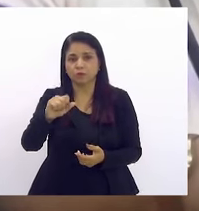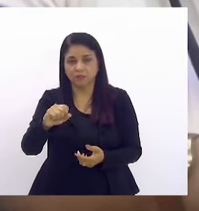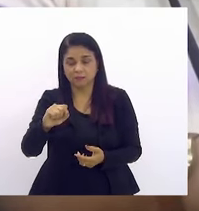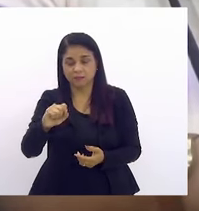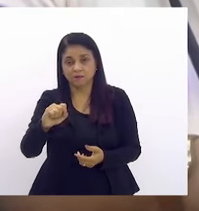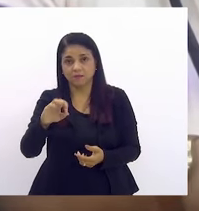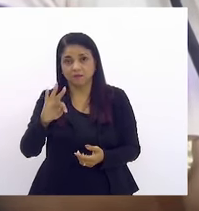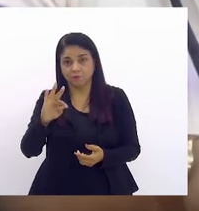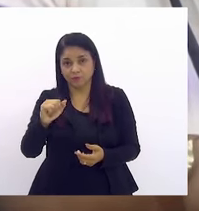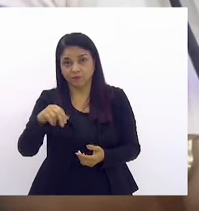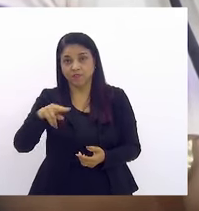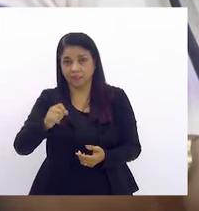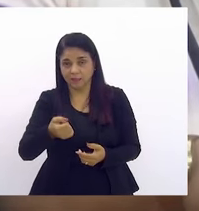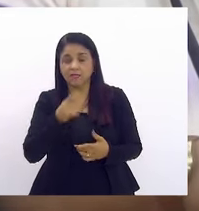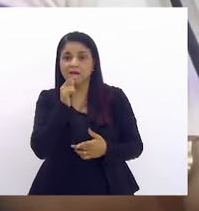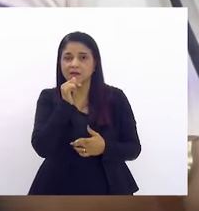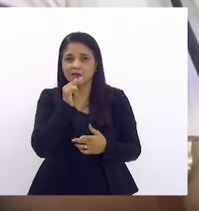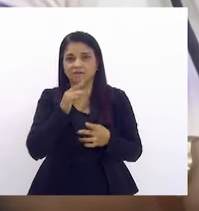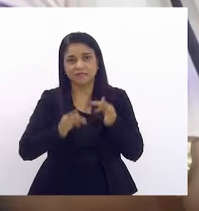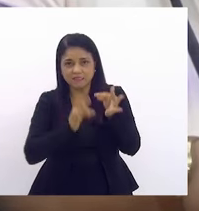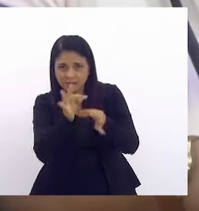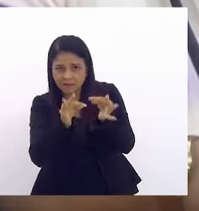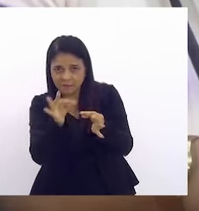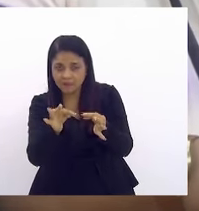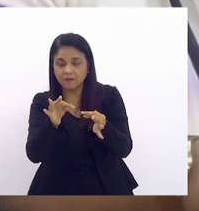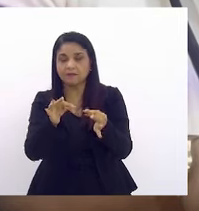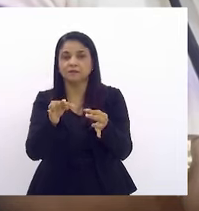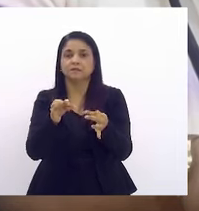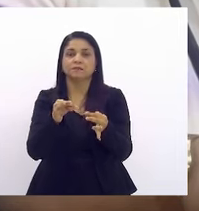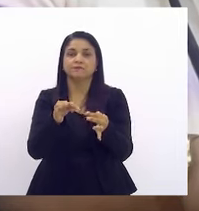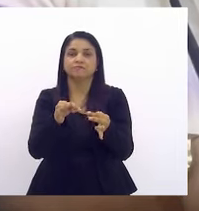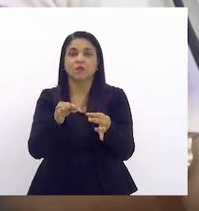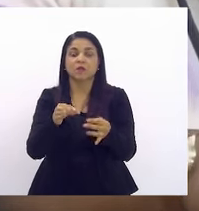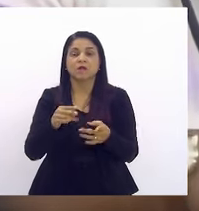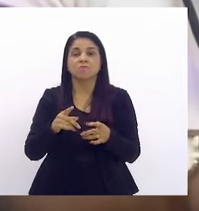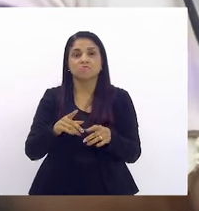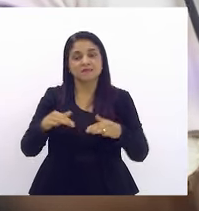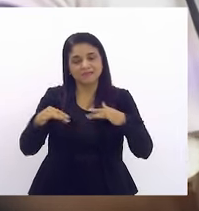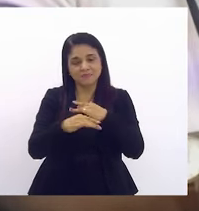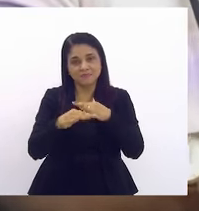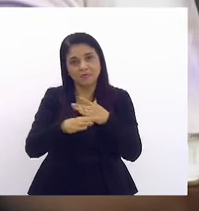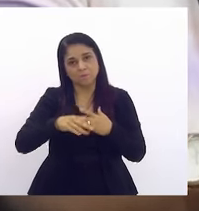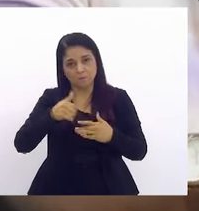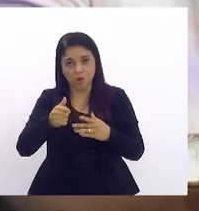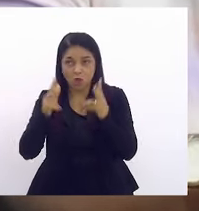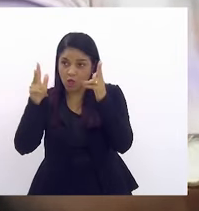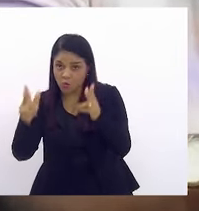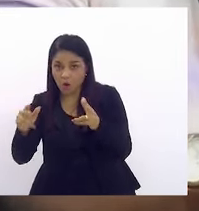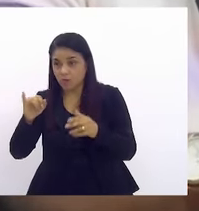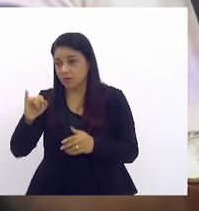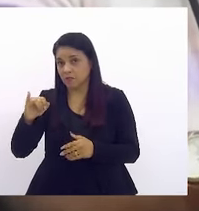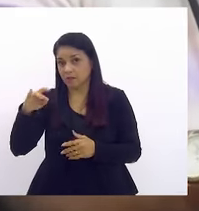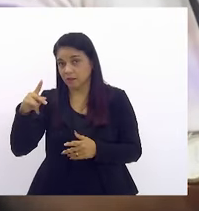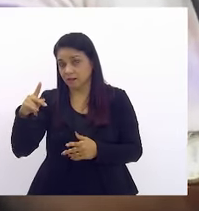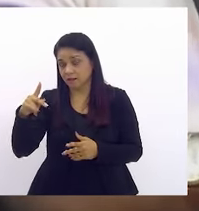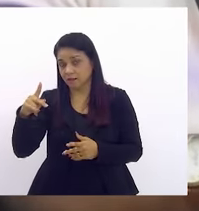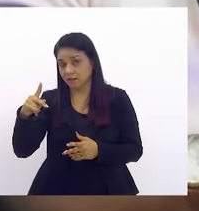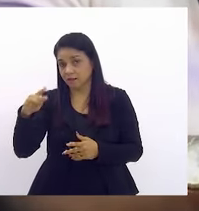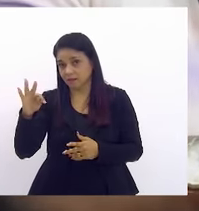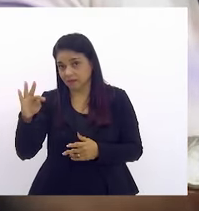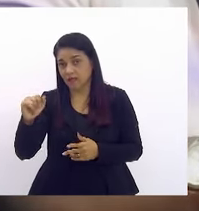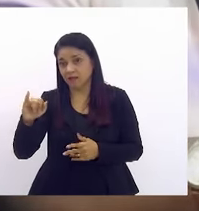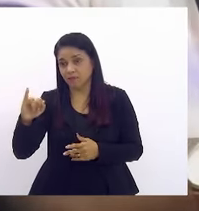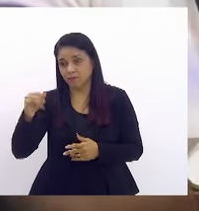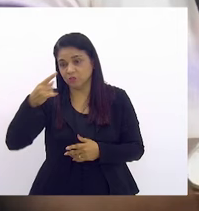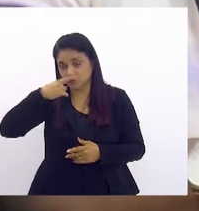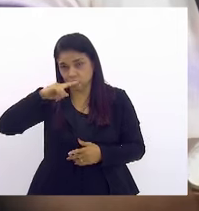a gente vai ter uma Ponta Negra, igual está sendo urbanizado lá, uma Ponta Negra igual a Itaipuaçu. E não vai ter mais esgoto na nossa,